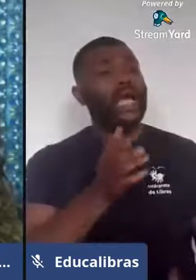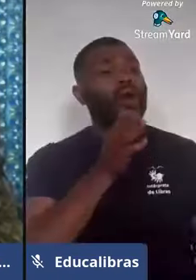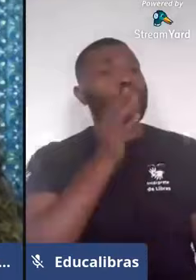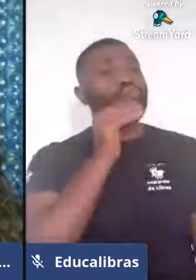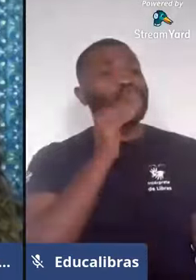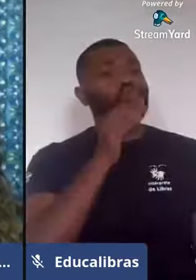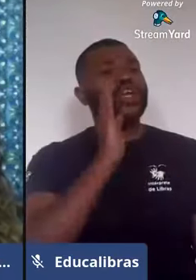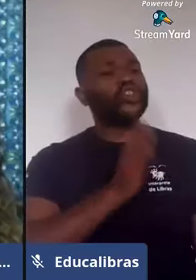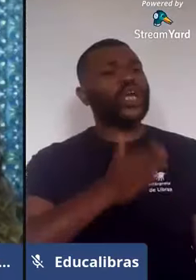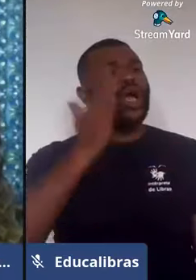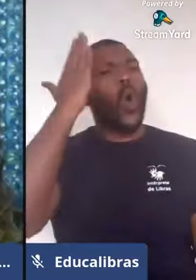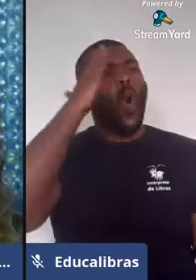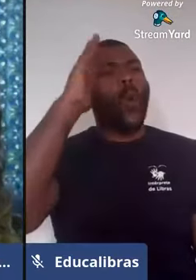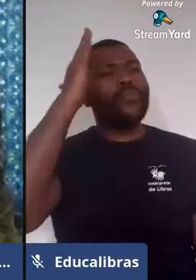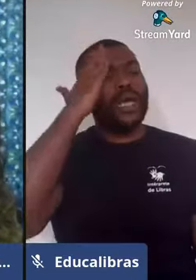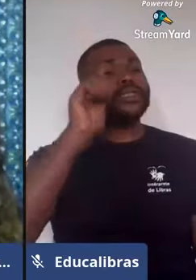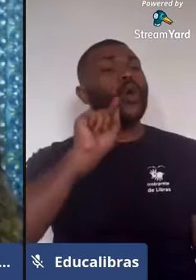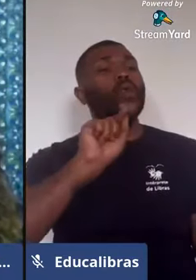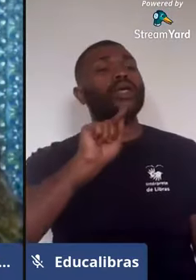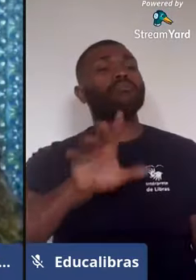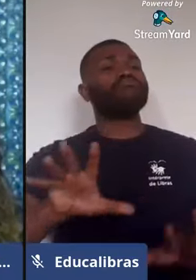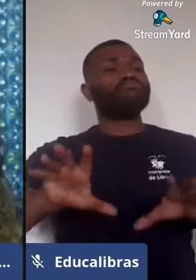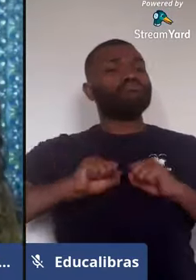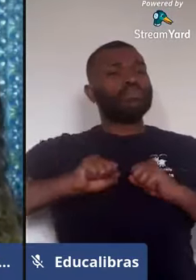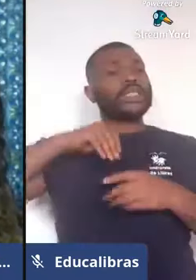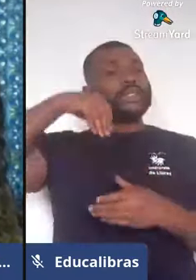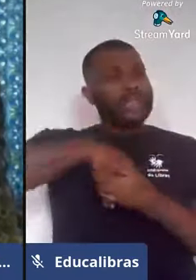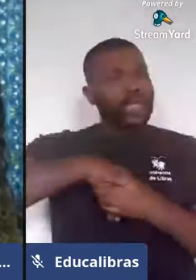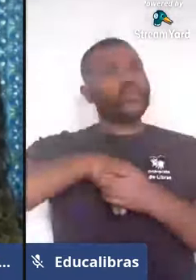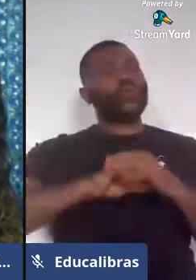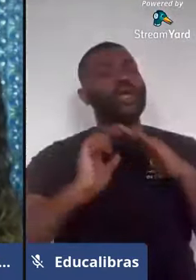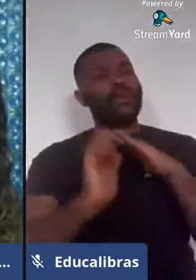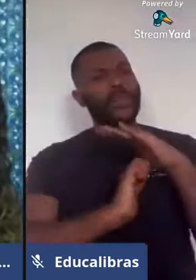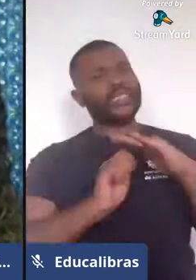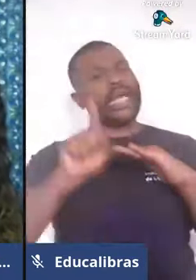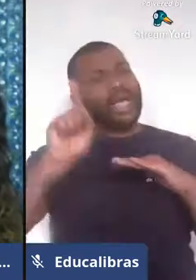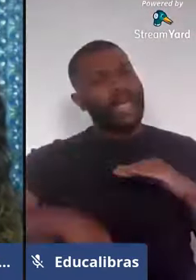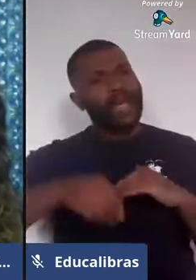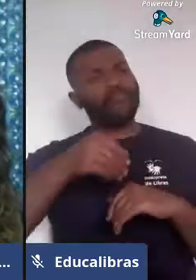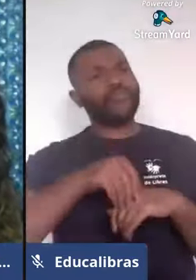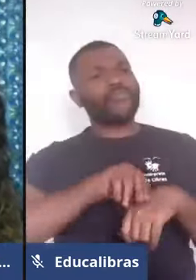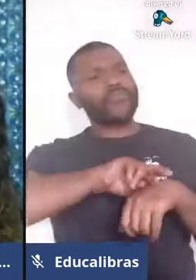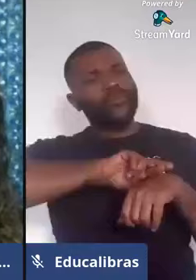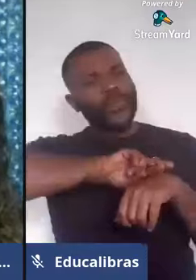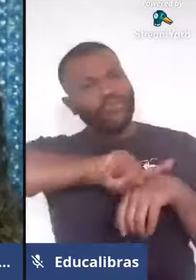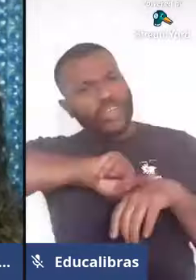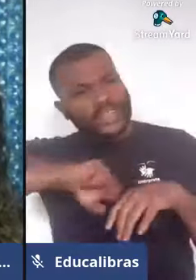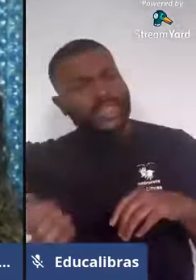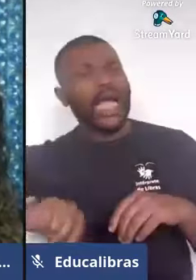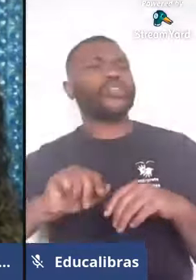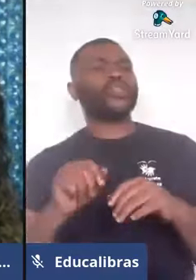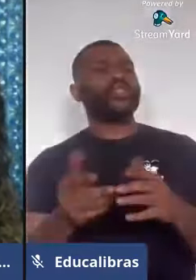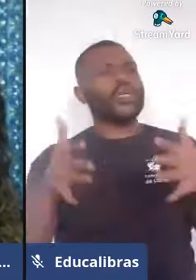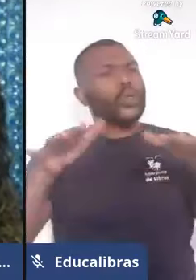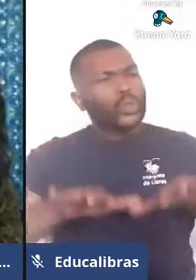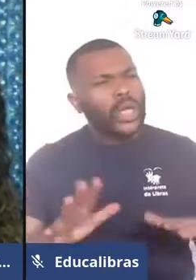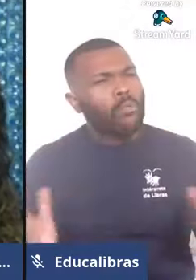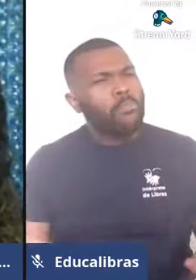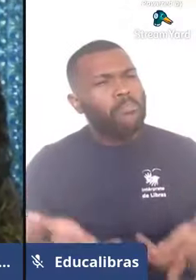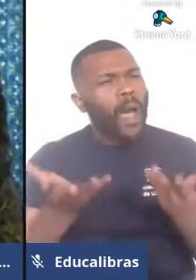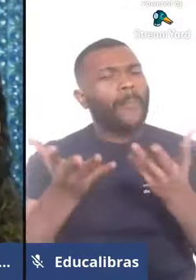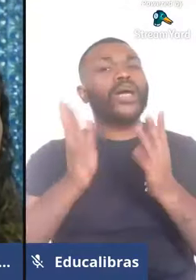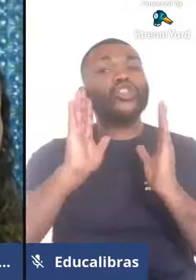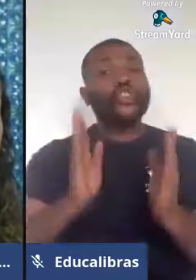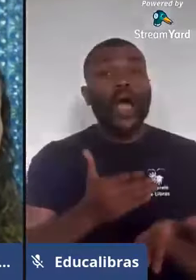entenda, né, que a cultura da empresa é a diversidade, é valorizar a inclusão. Então, se você já faz isso no processo de integração, né,